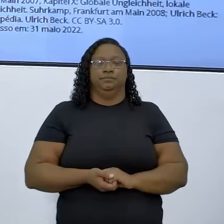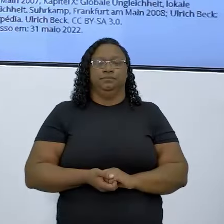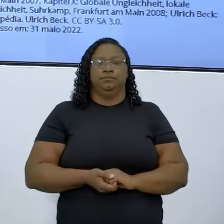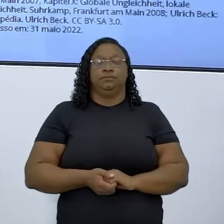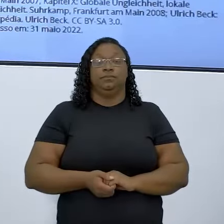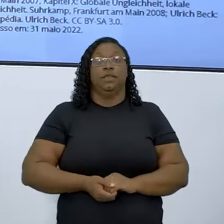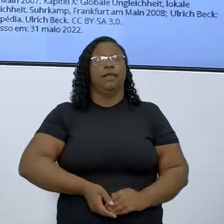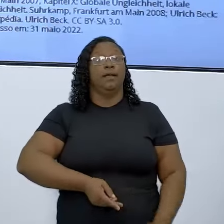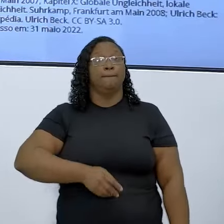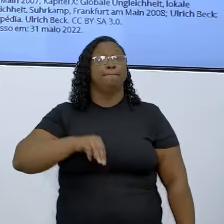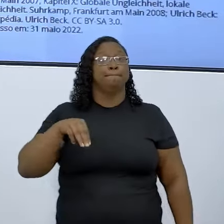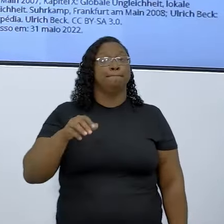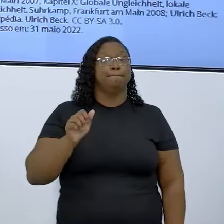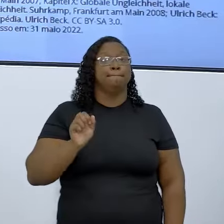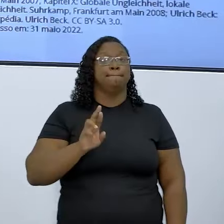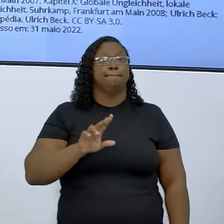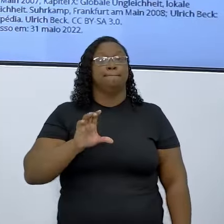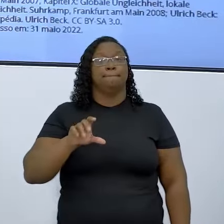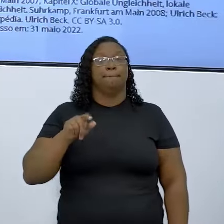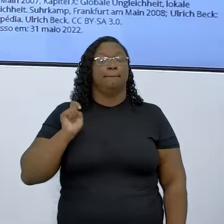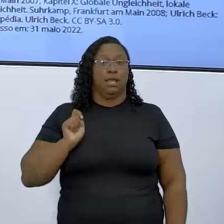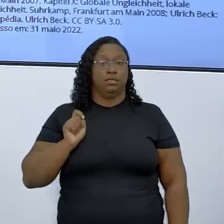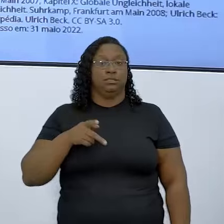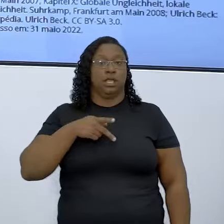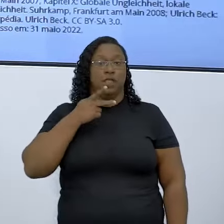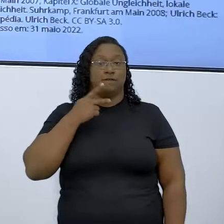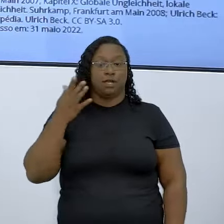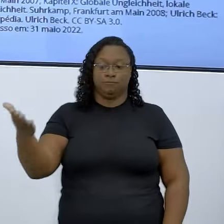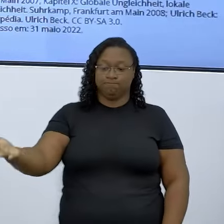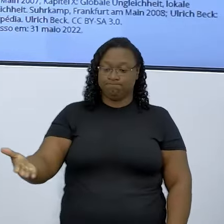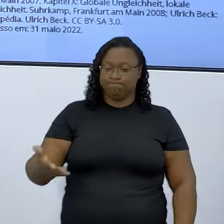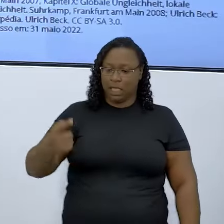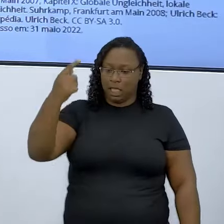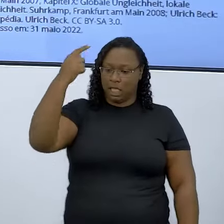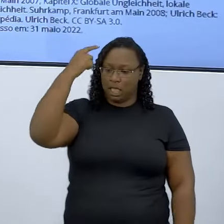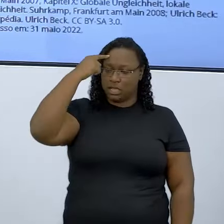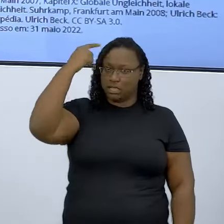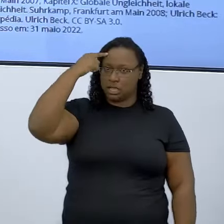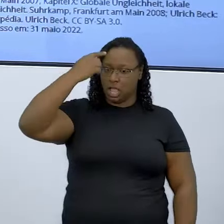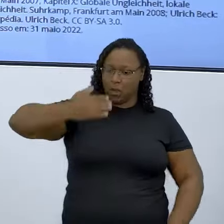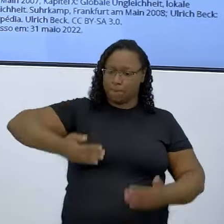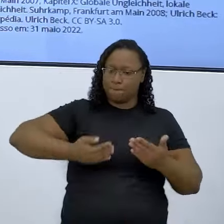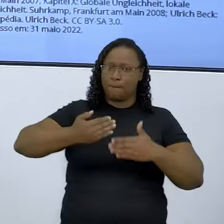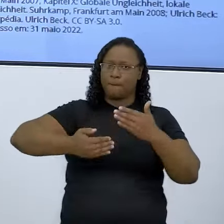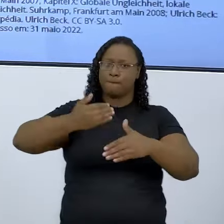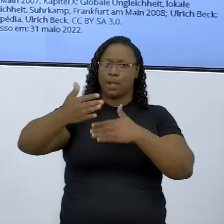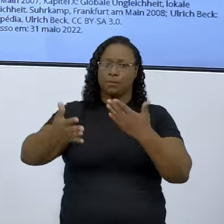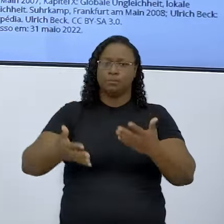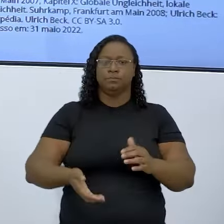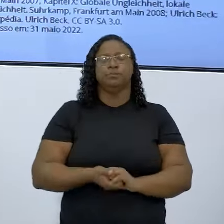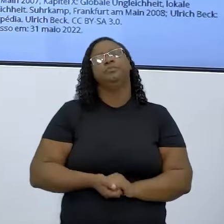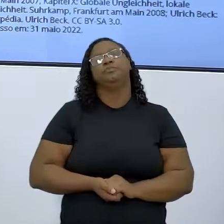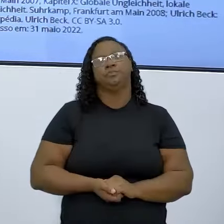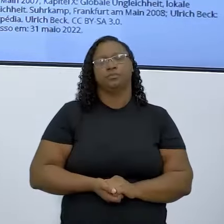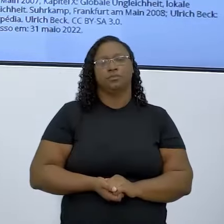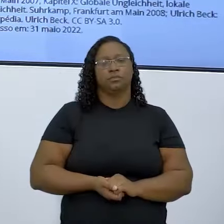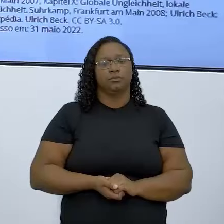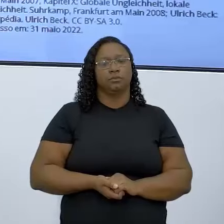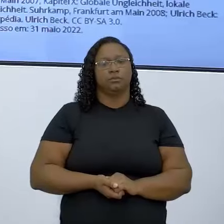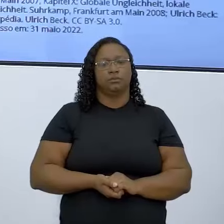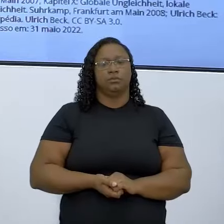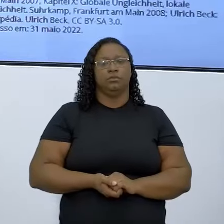ele fala que o Marx, ele trazia essa ideia do proletário e o lupenproletariado, eu não vou entrar na teoria